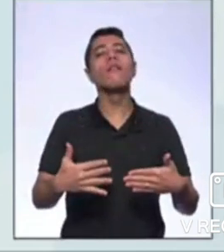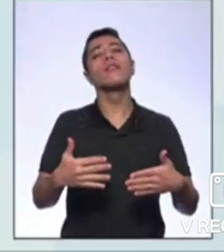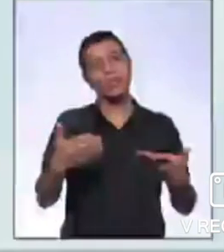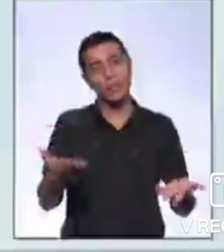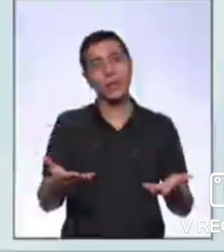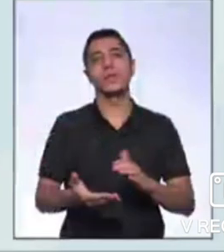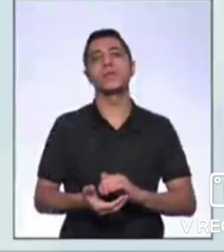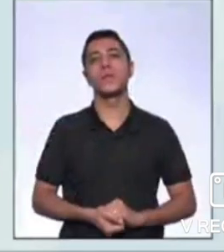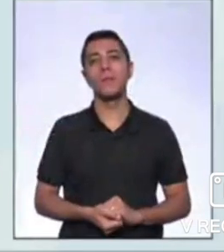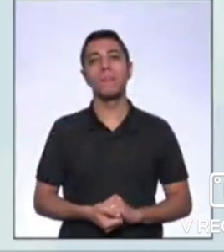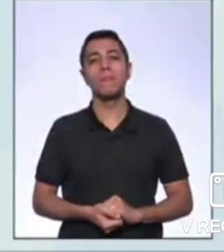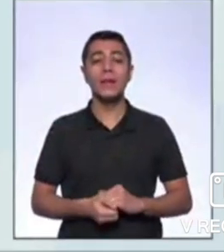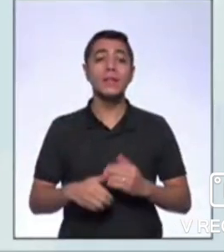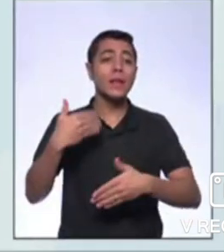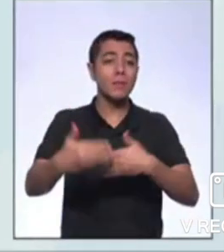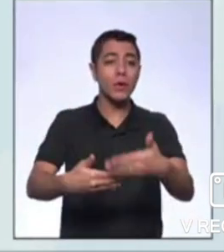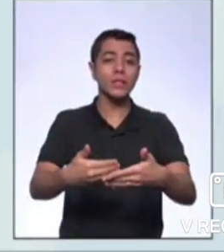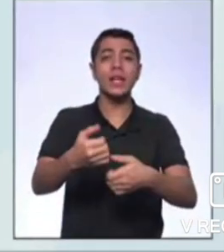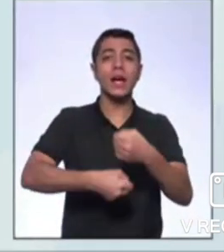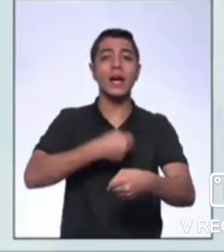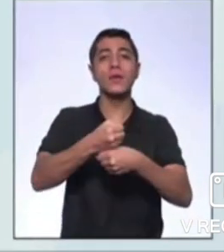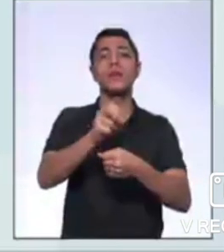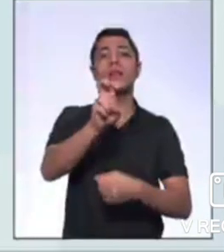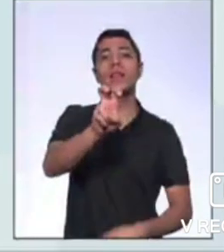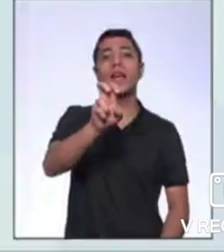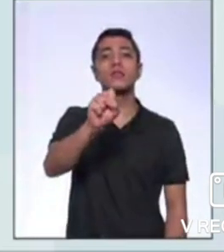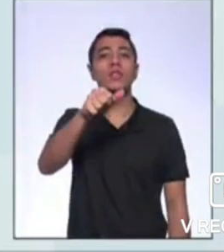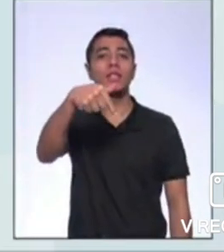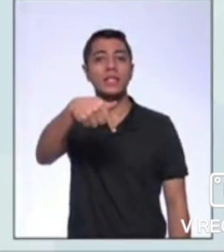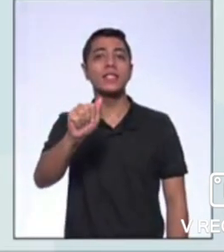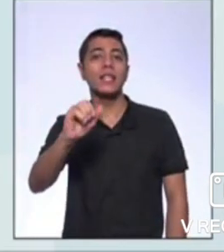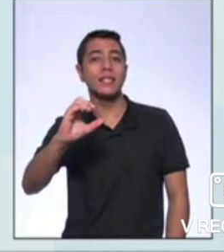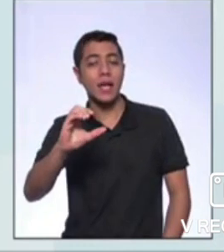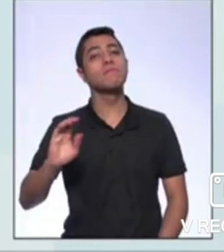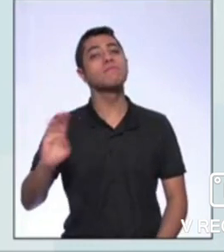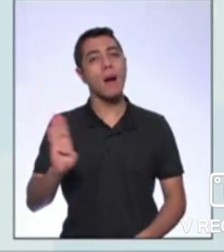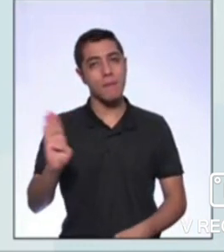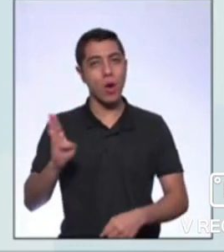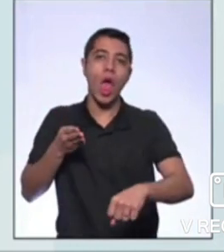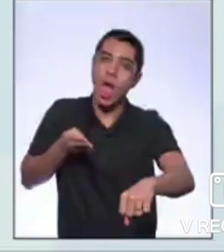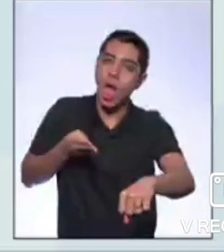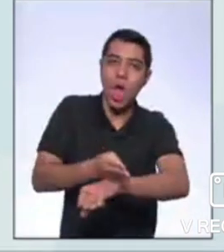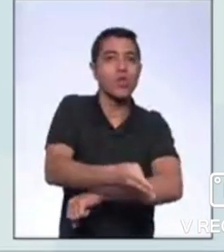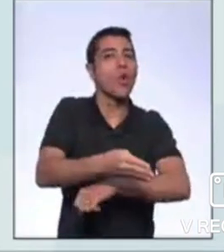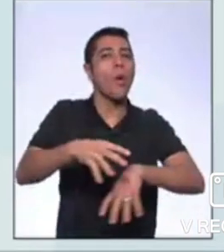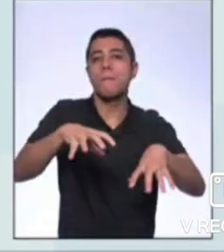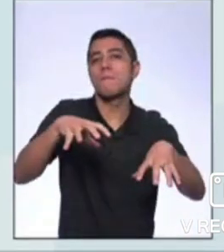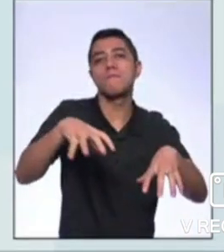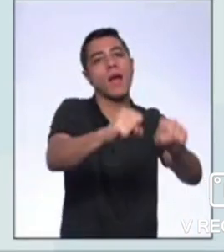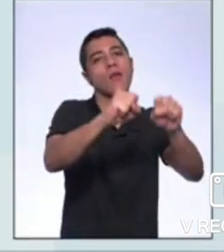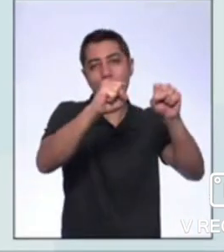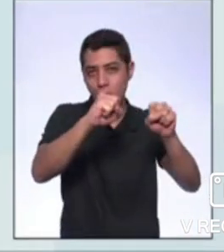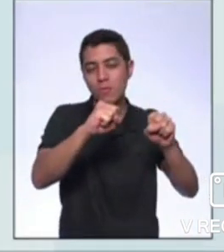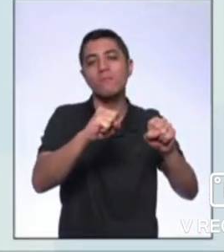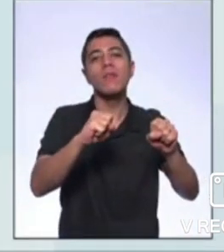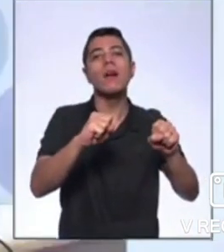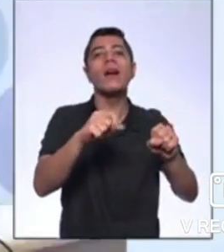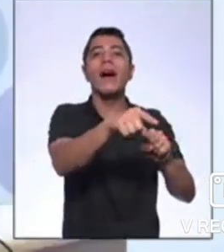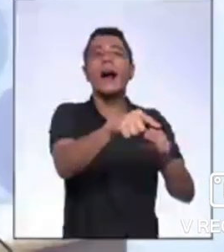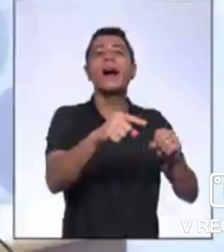houve a invasão dos caldeus, né? A destruição do Templo de Jerusalém, do primeiro templo, e o cativeiro da Babilônia, que, como o professor